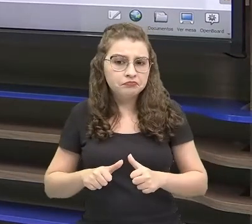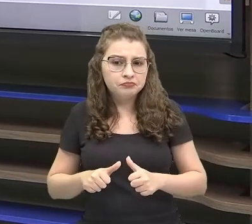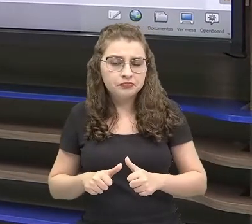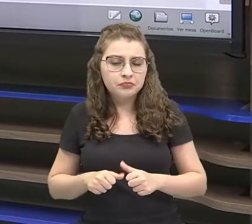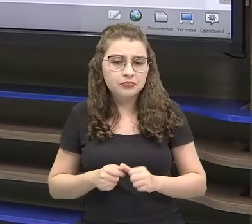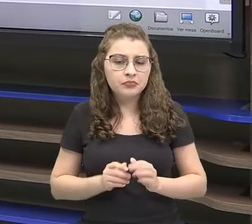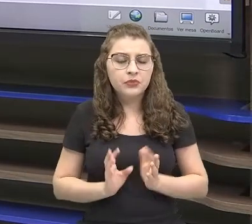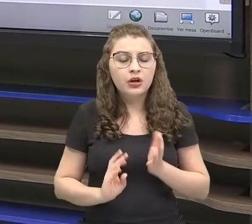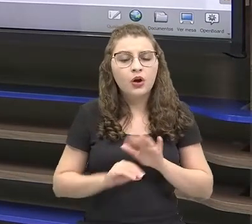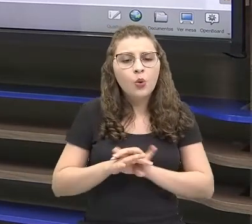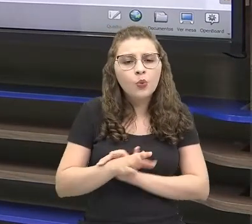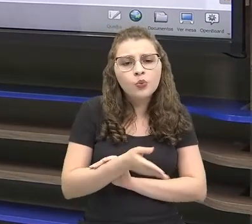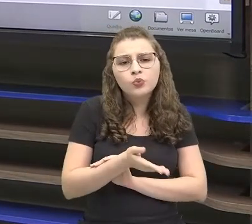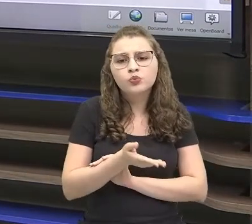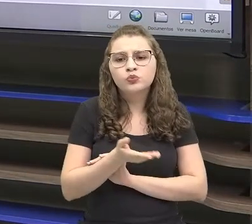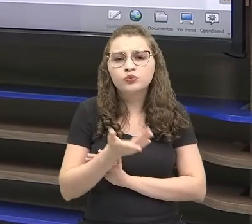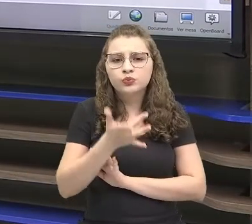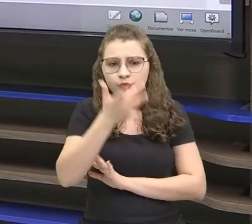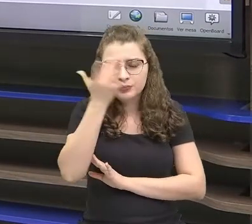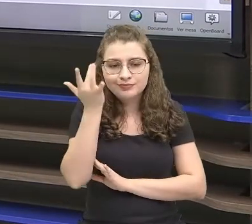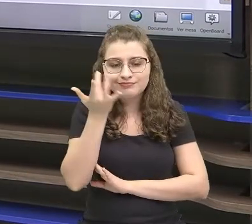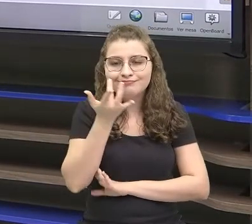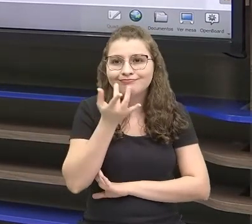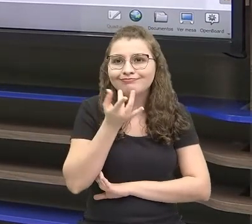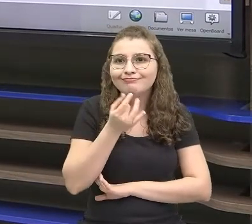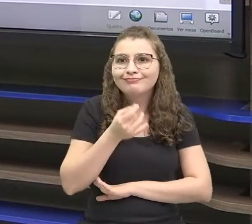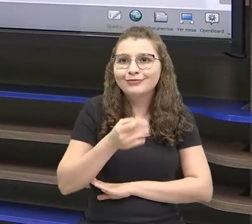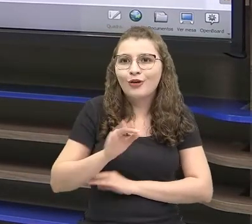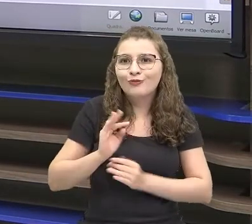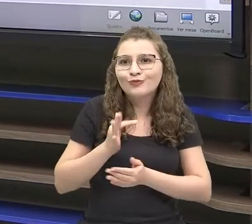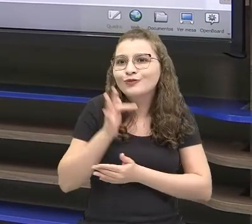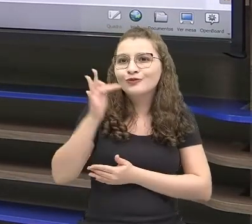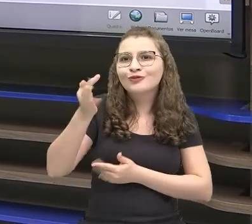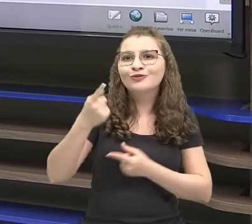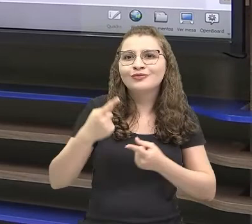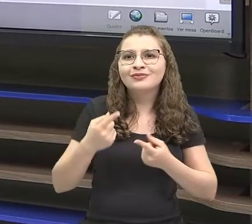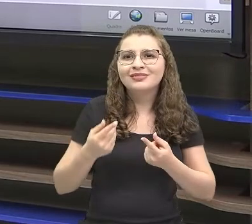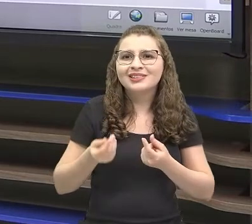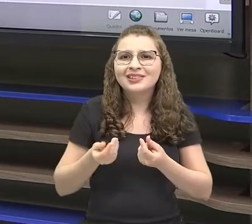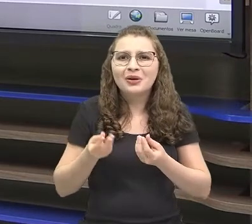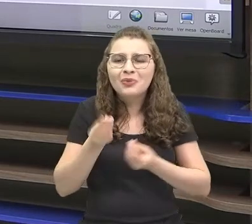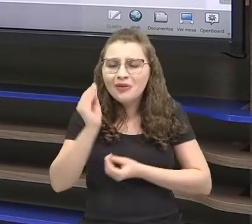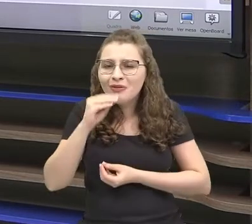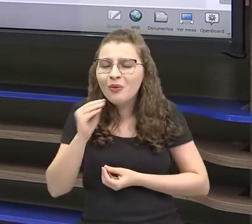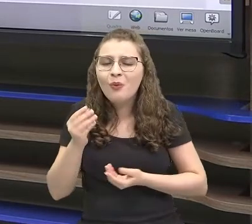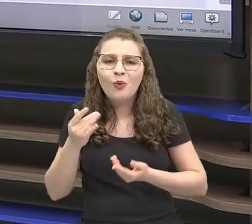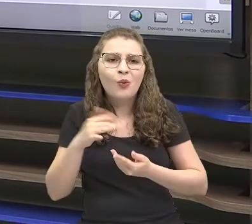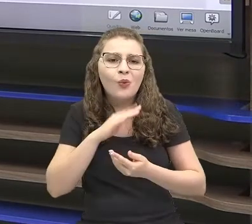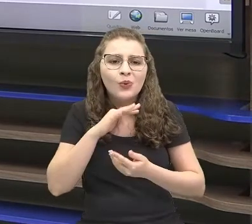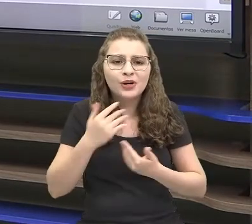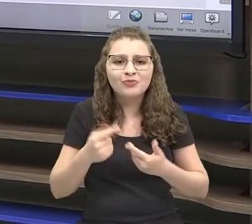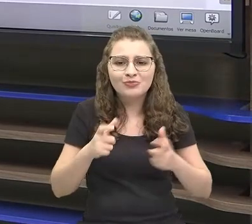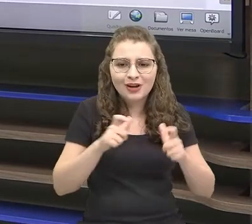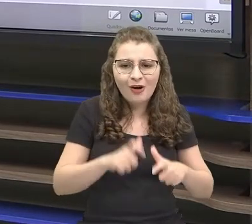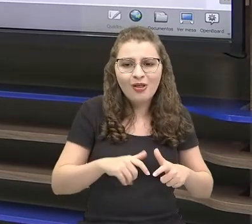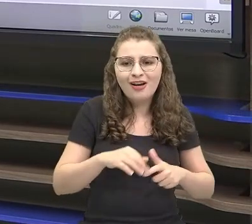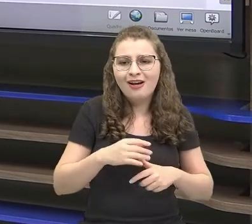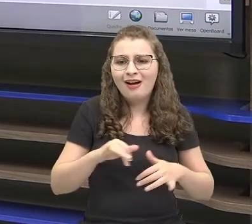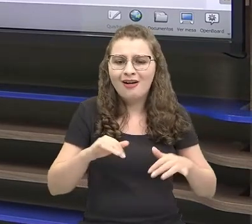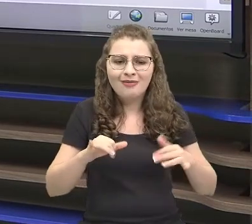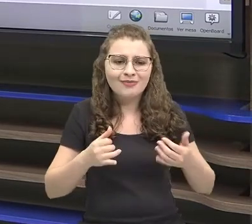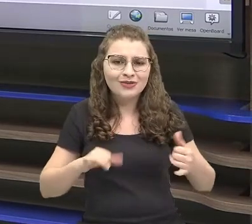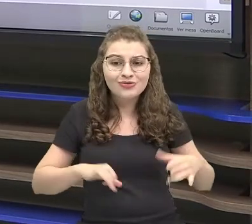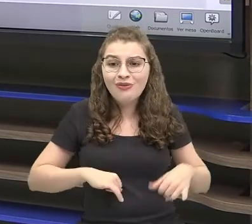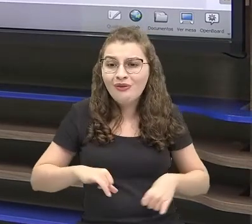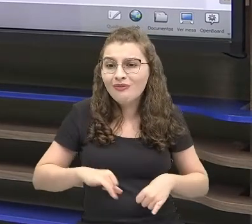nessa situação do homem, ele não tem como dar certo, morando naquele lugar e sendo da forma como ele é. Então, ele utiliza